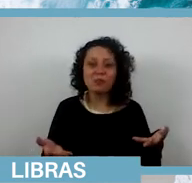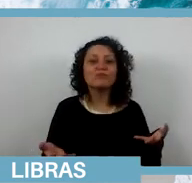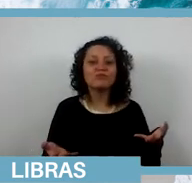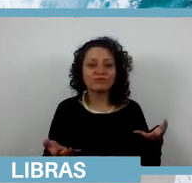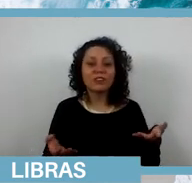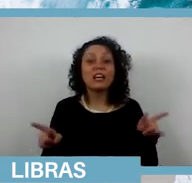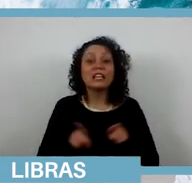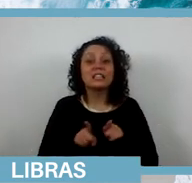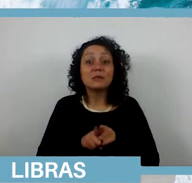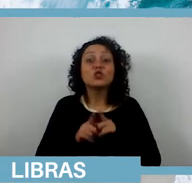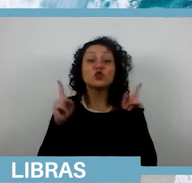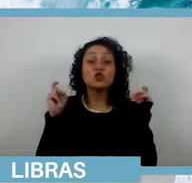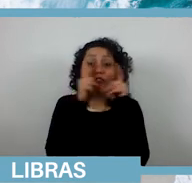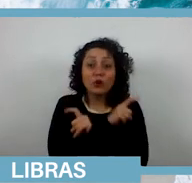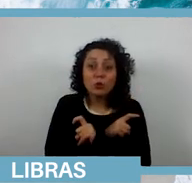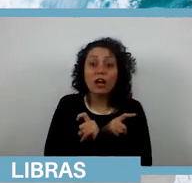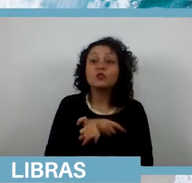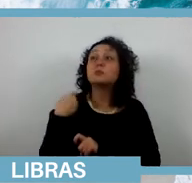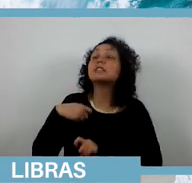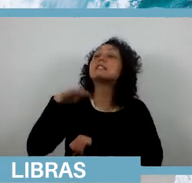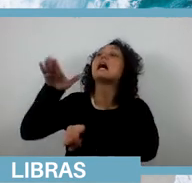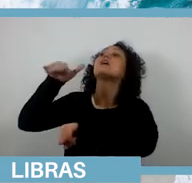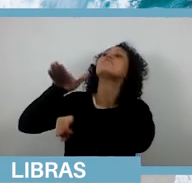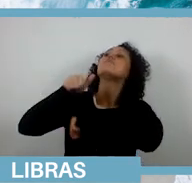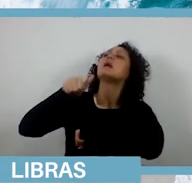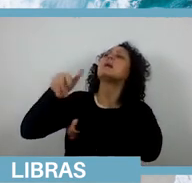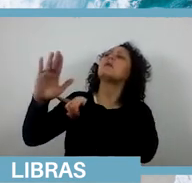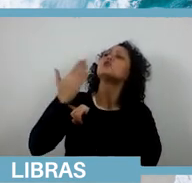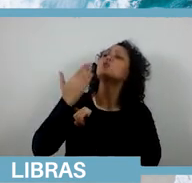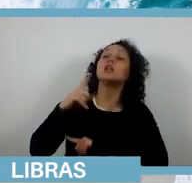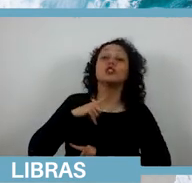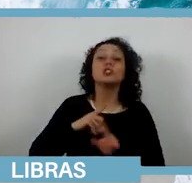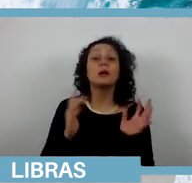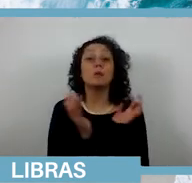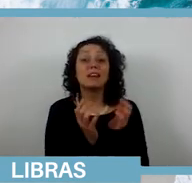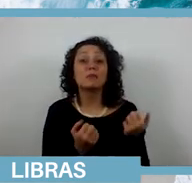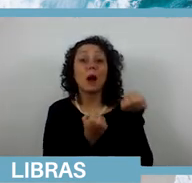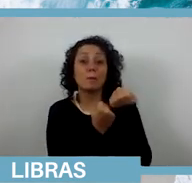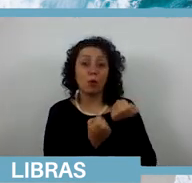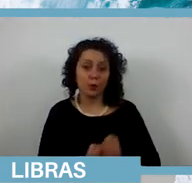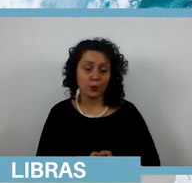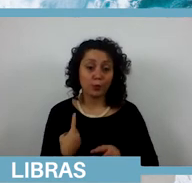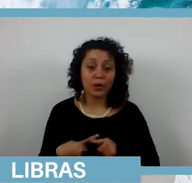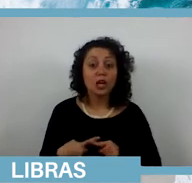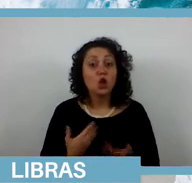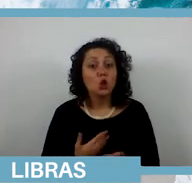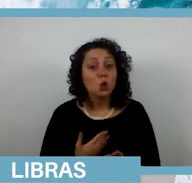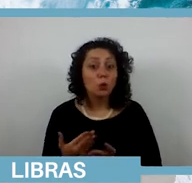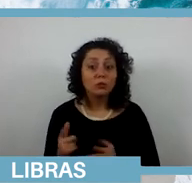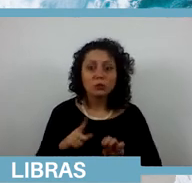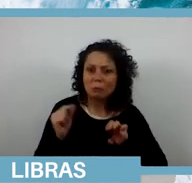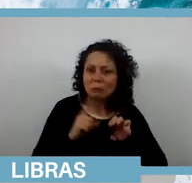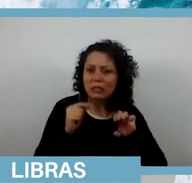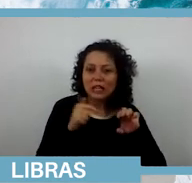dificuldade também de pedir ajuda, de formar uma equipe de apoio, né? Porque quando a gente começa a empreender, é um grande